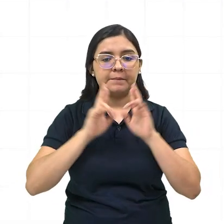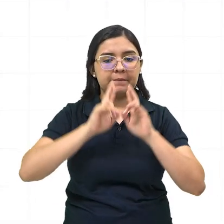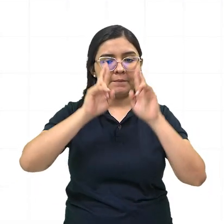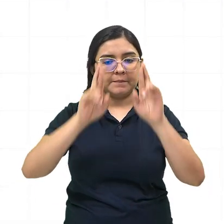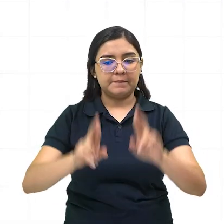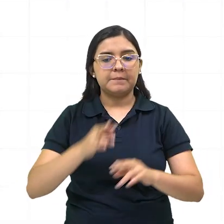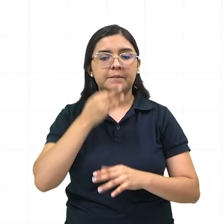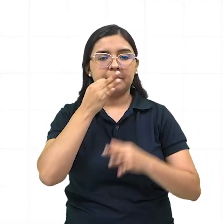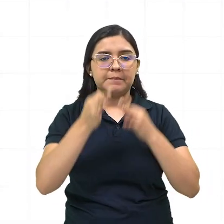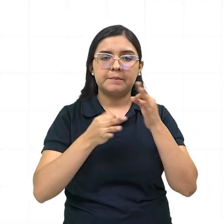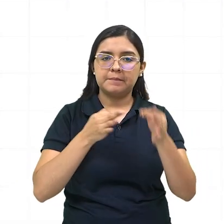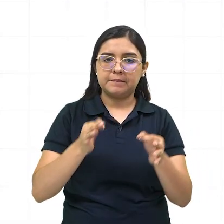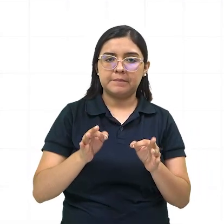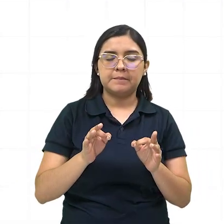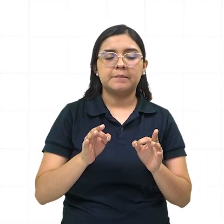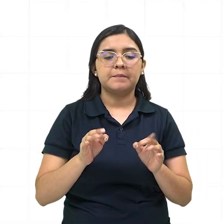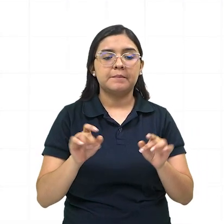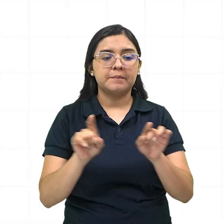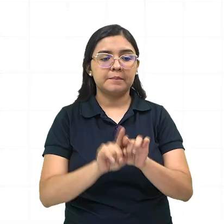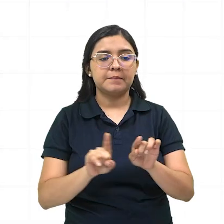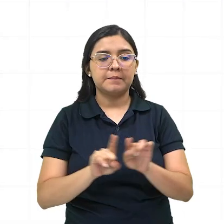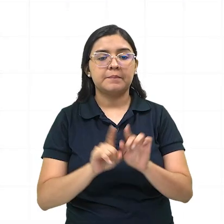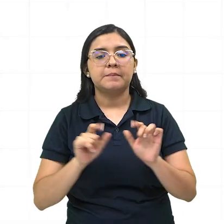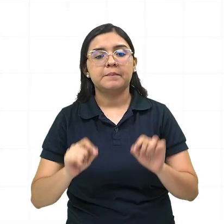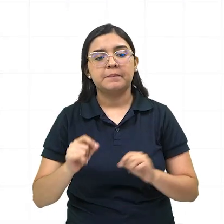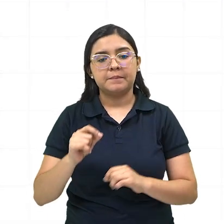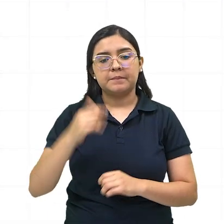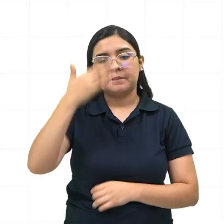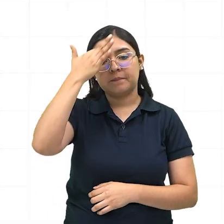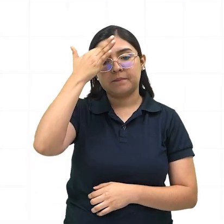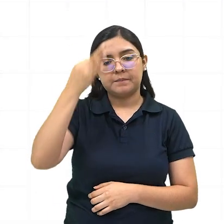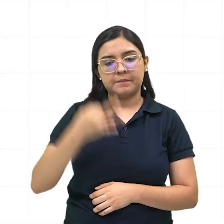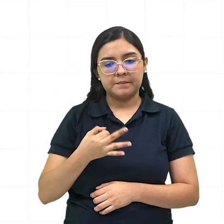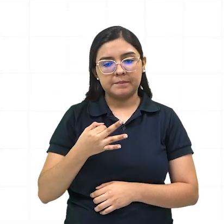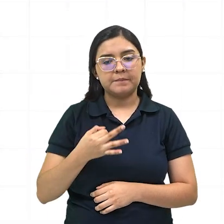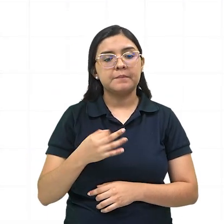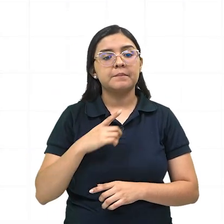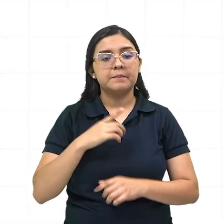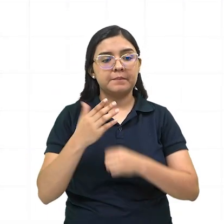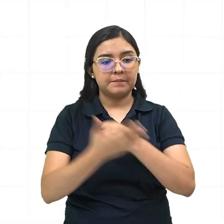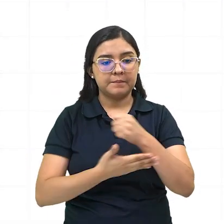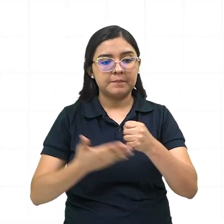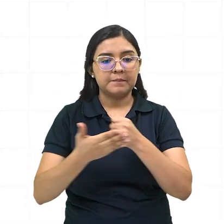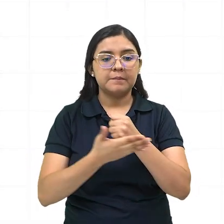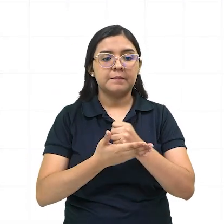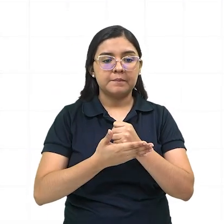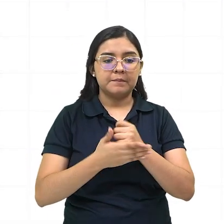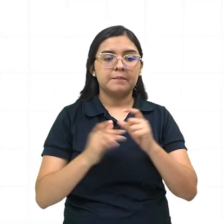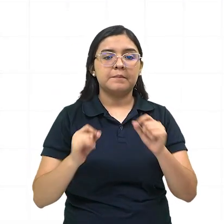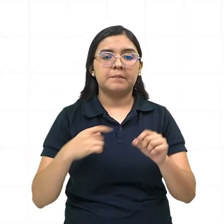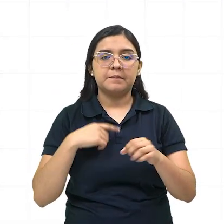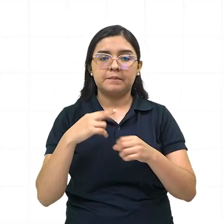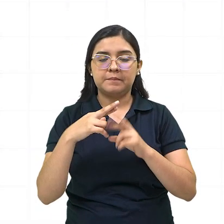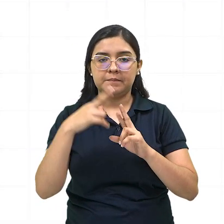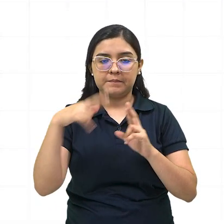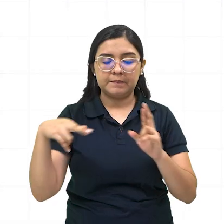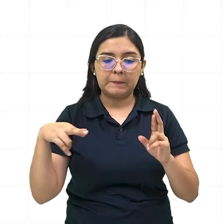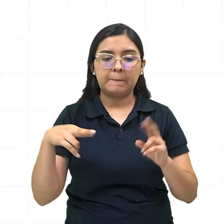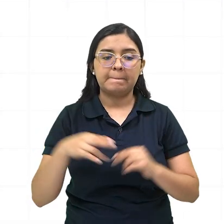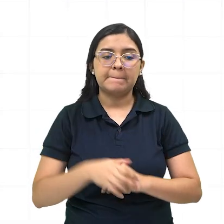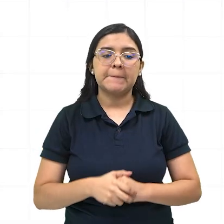pelas opiniões dos outros e a busca pelo entendimento mútuo são os pilares da coexistência